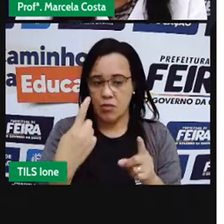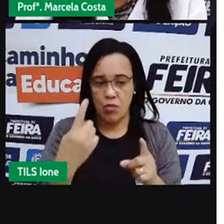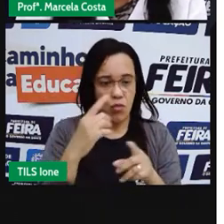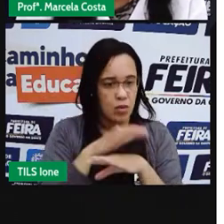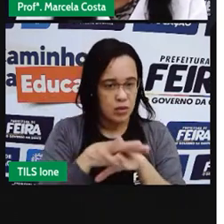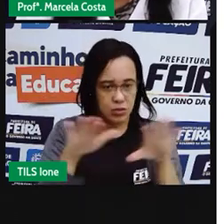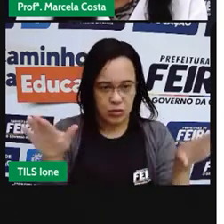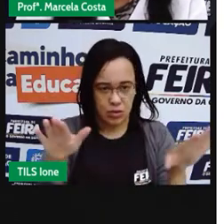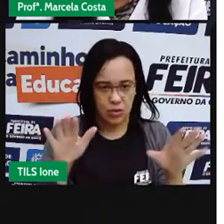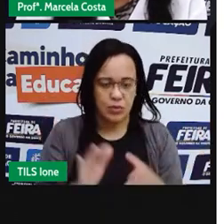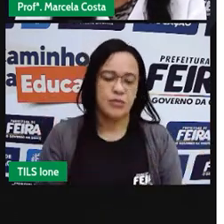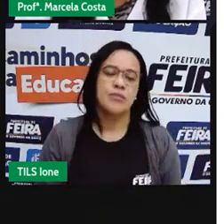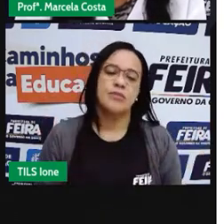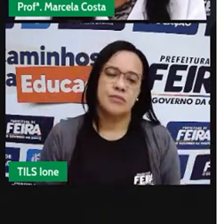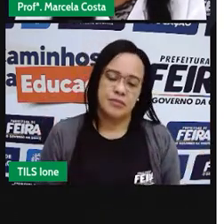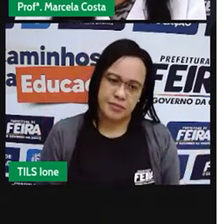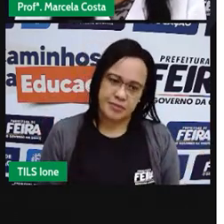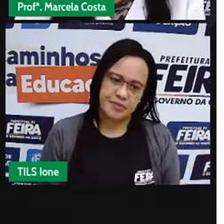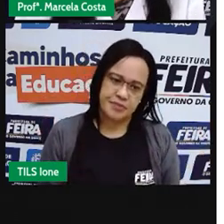Cinderela.